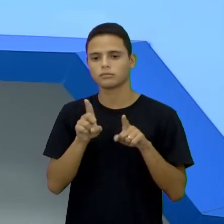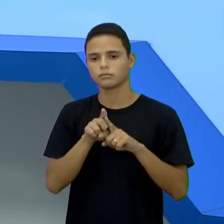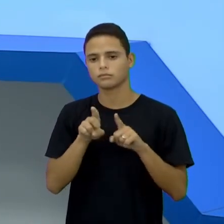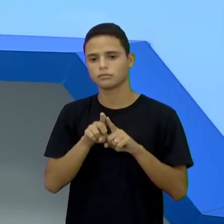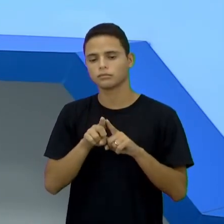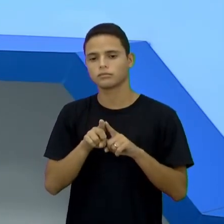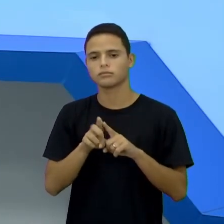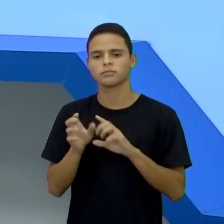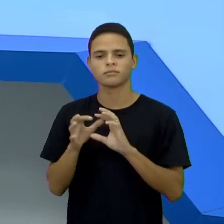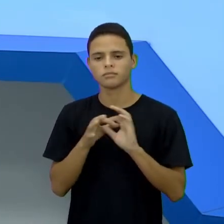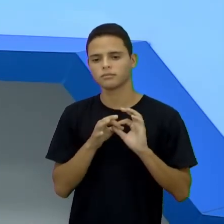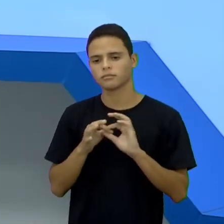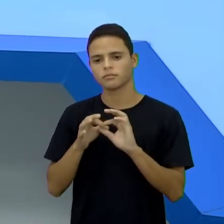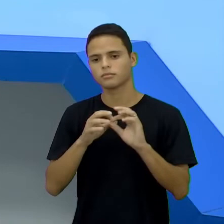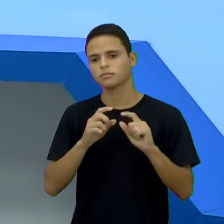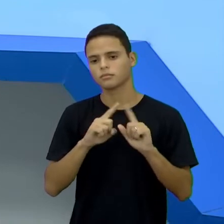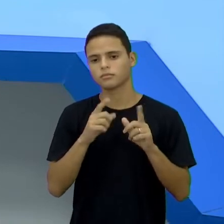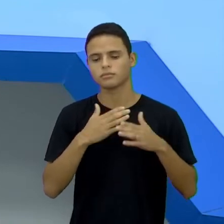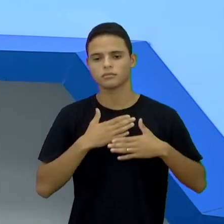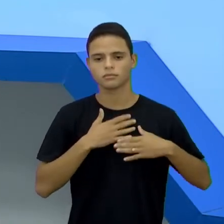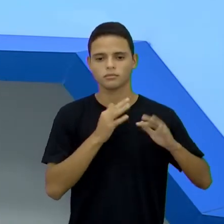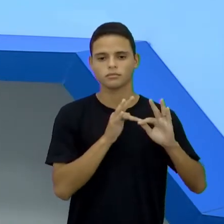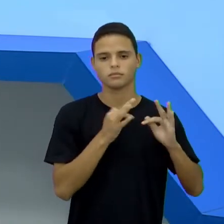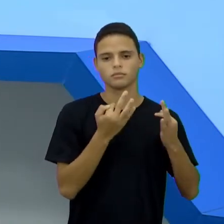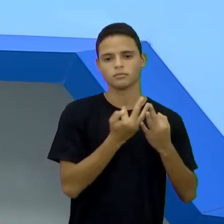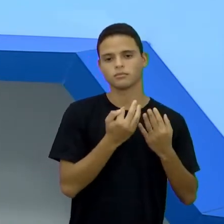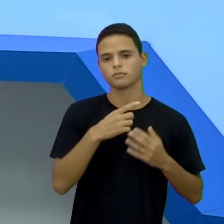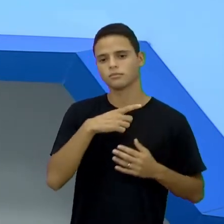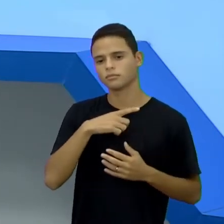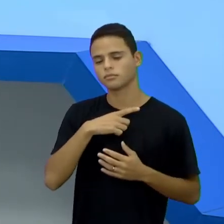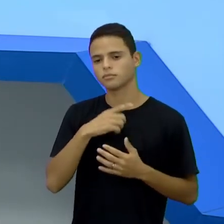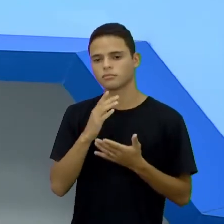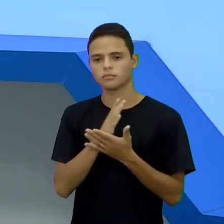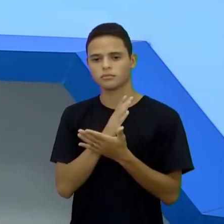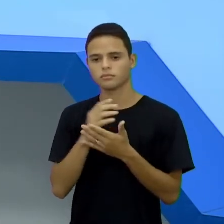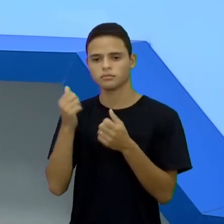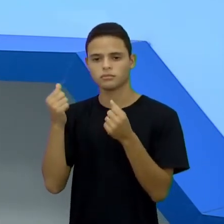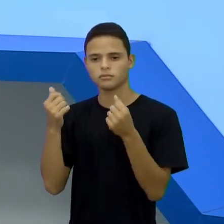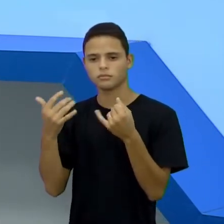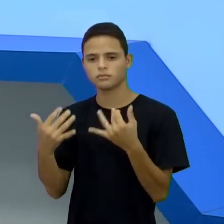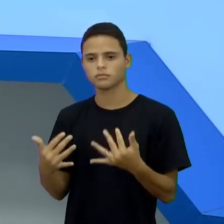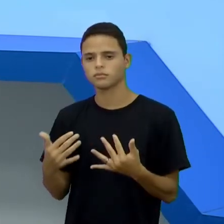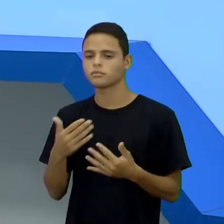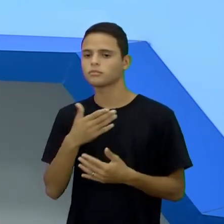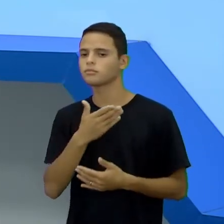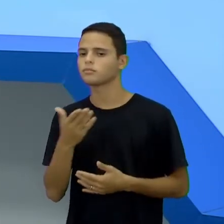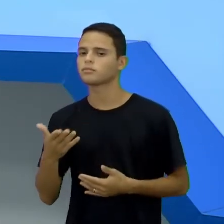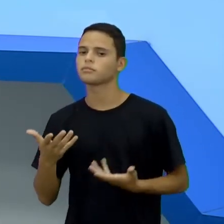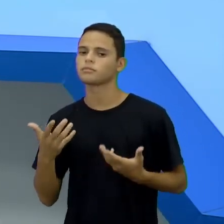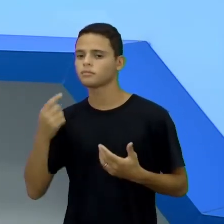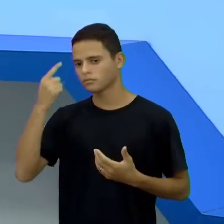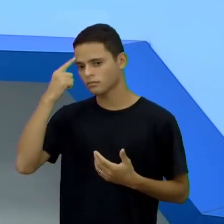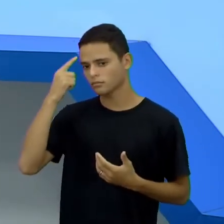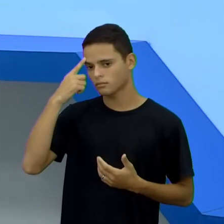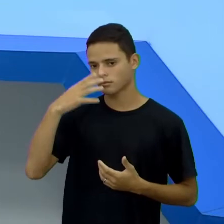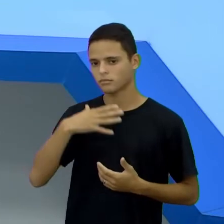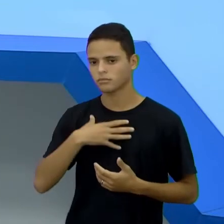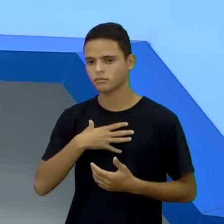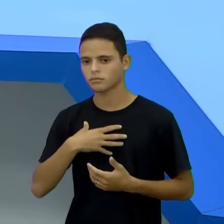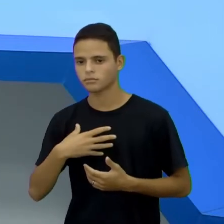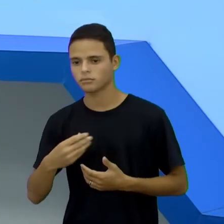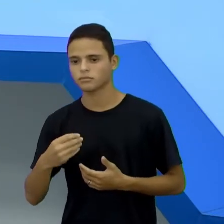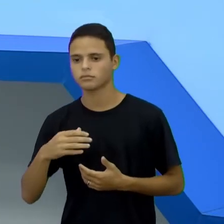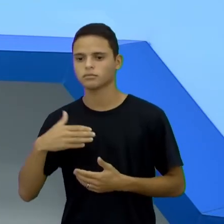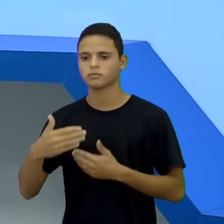família que é mais unida. Mas minha família, eles tinham esse negócio até de comentar, de tipo, quando você pensa em ter filhos, tal. Mas a minha família